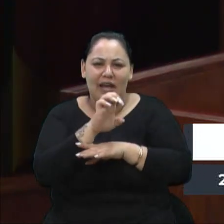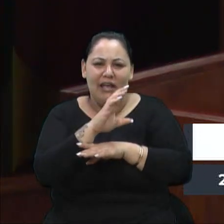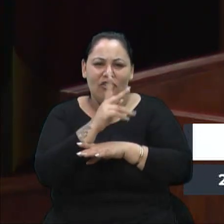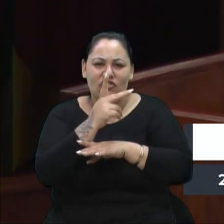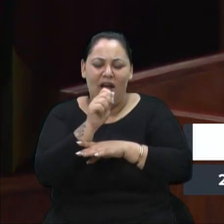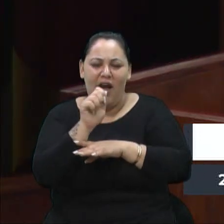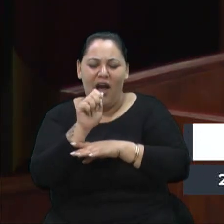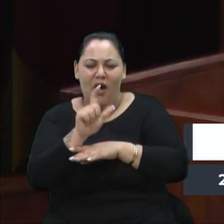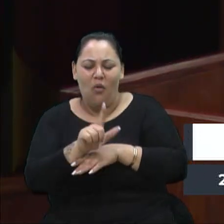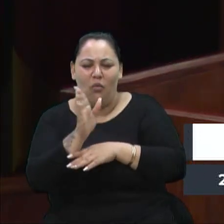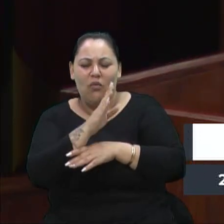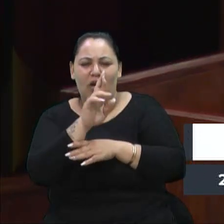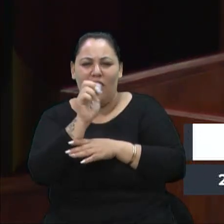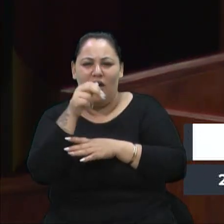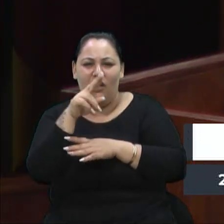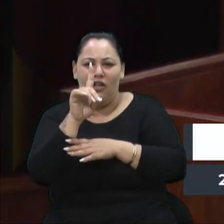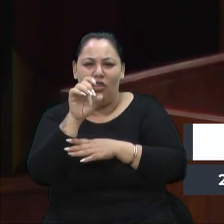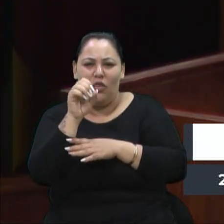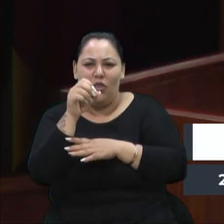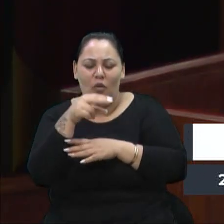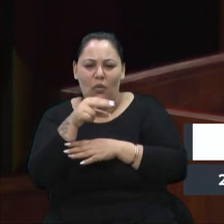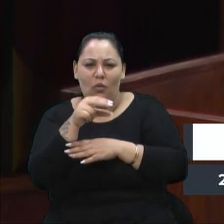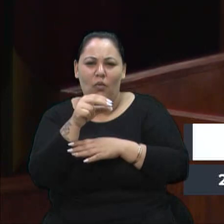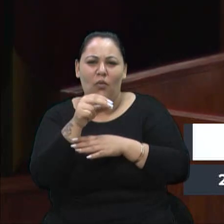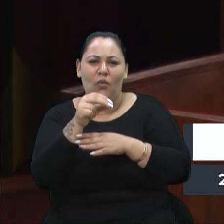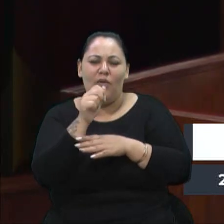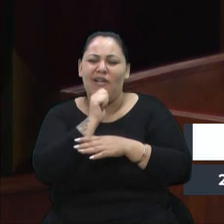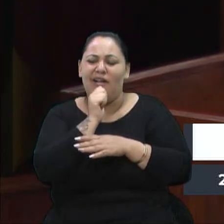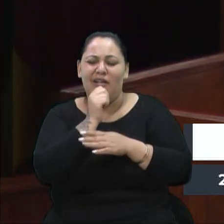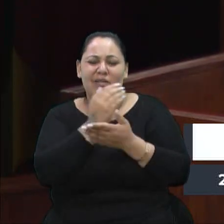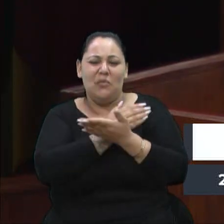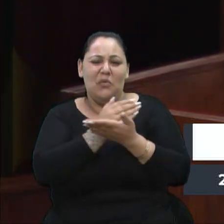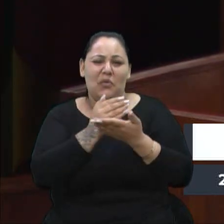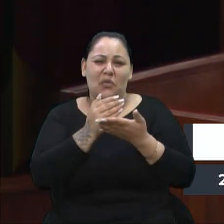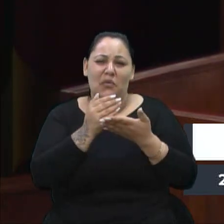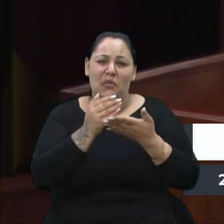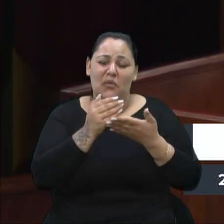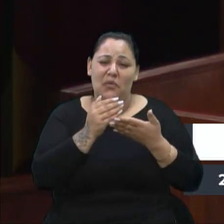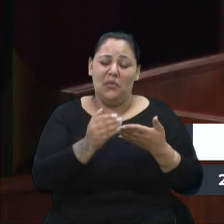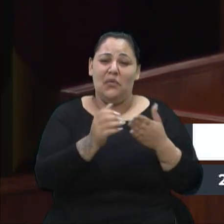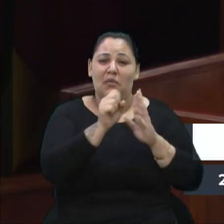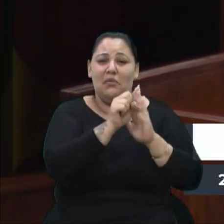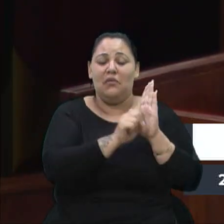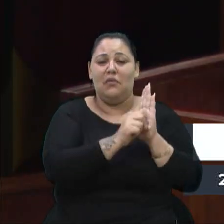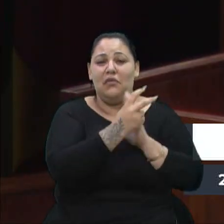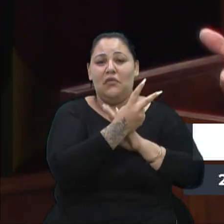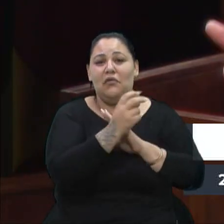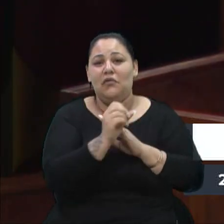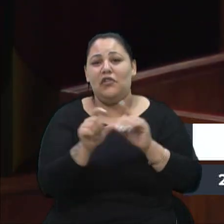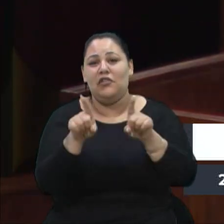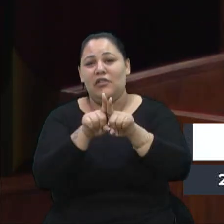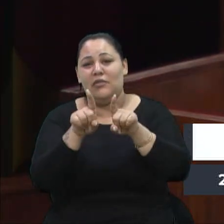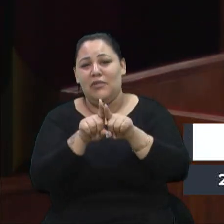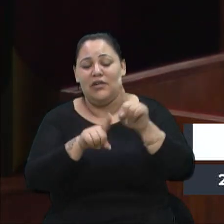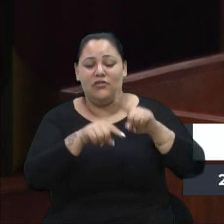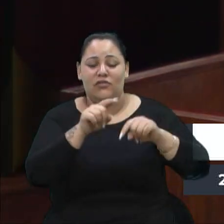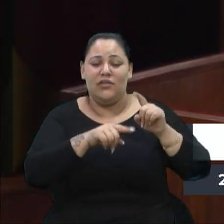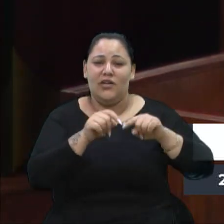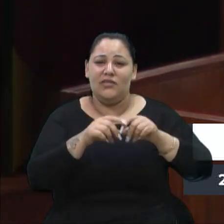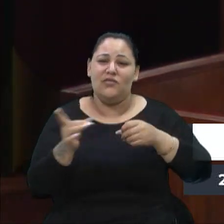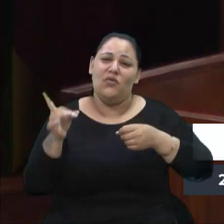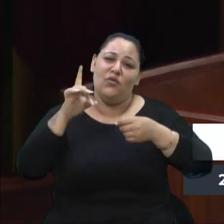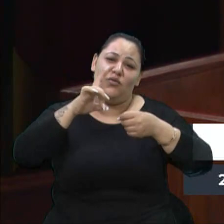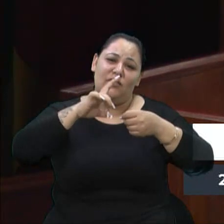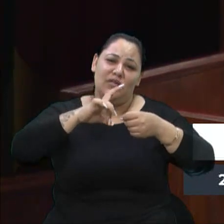XX, atividades que foram retomadas pelos irmãos de Vilas Boas nos anos 40, na metade dos anos 40 até os